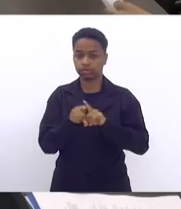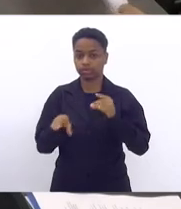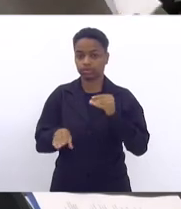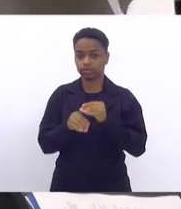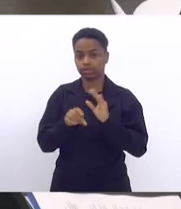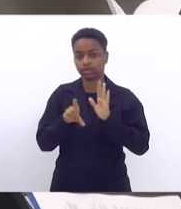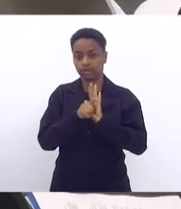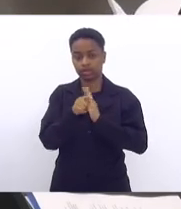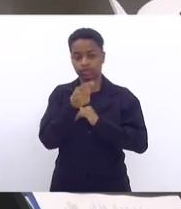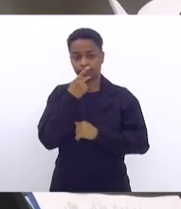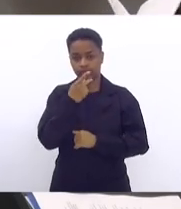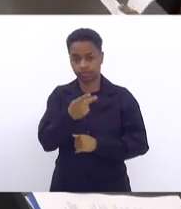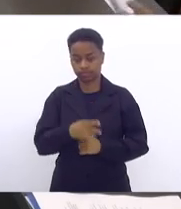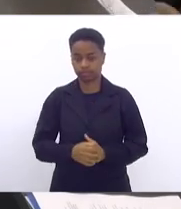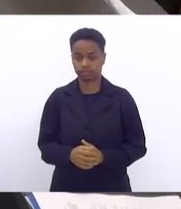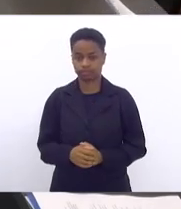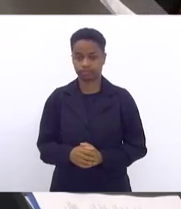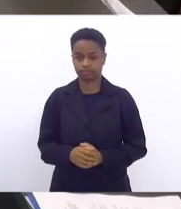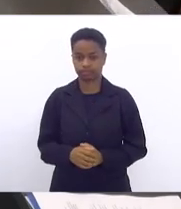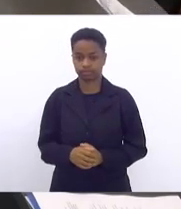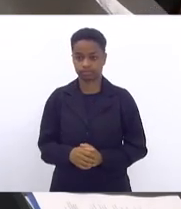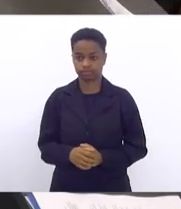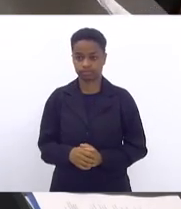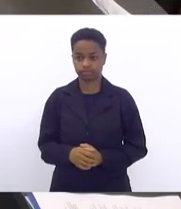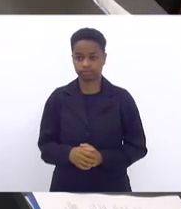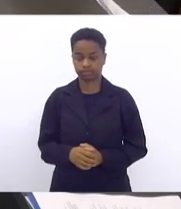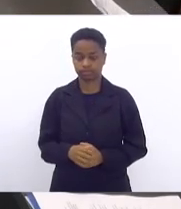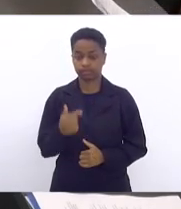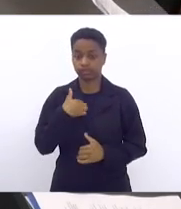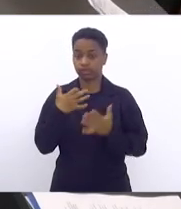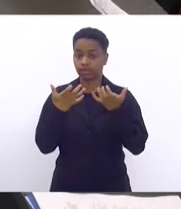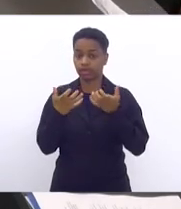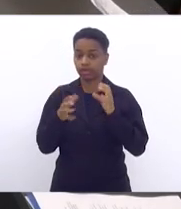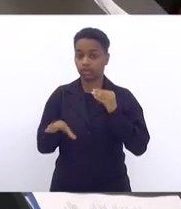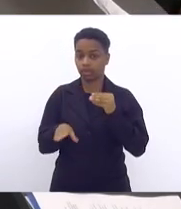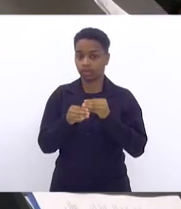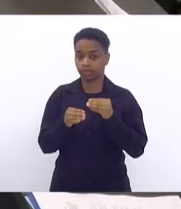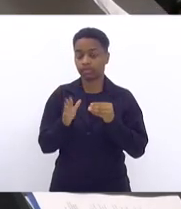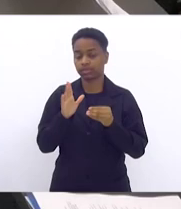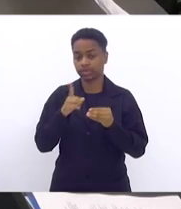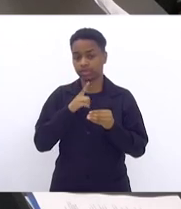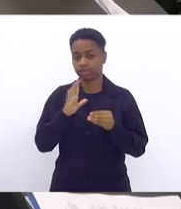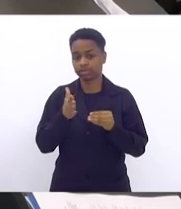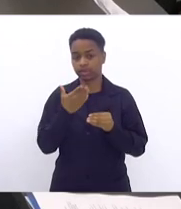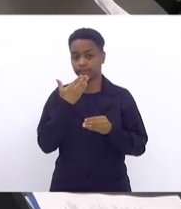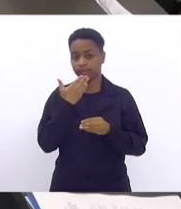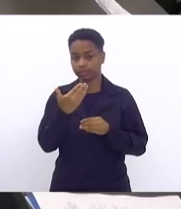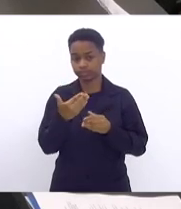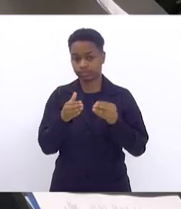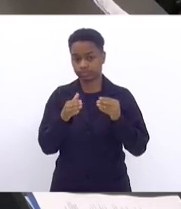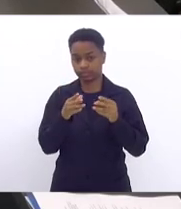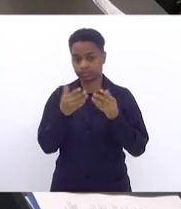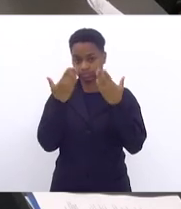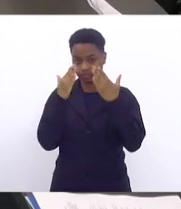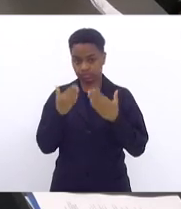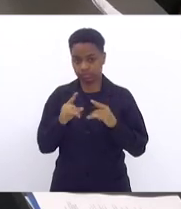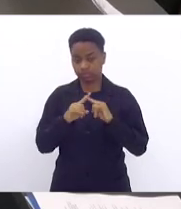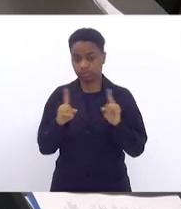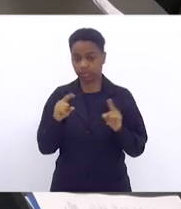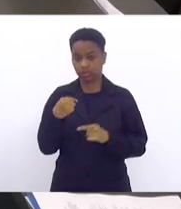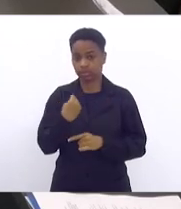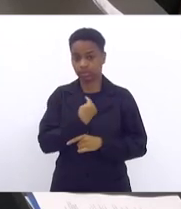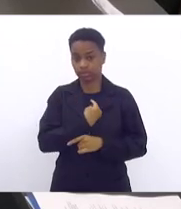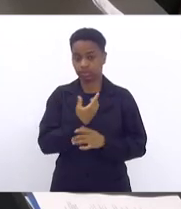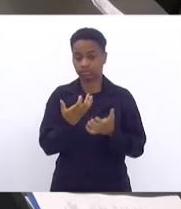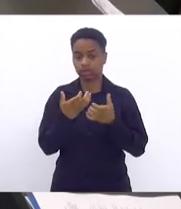excelência cita... Isso. Importante. Presidente, para complementar, mesmo tendo pedido de vista, é o seguinte, a gente, inclusive, ia